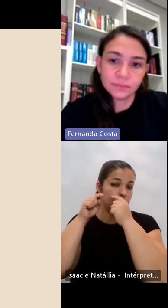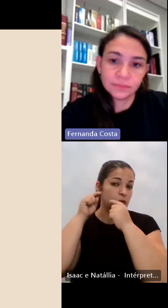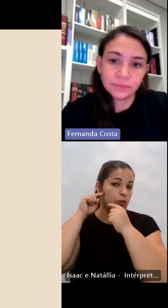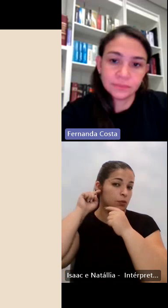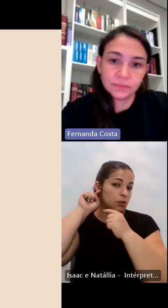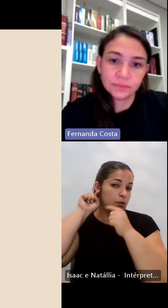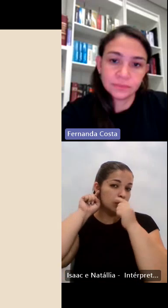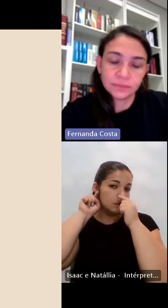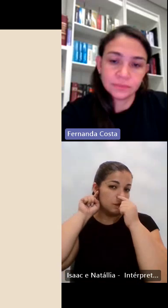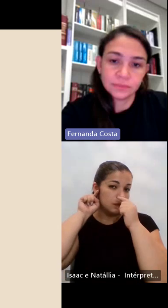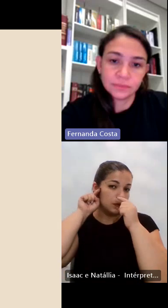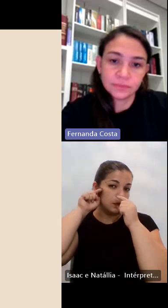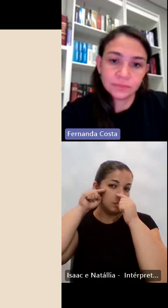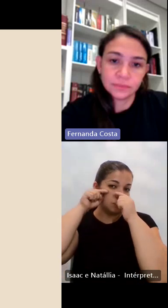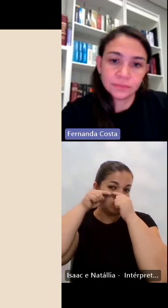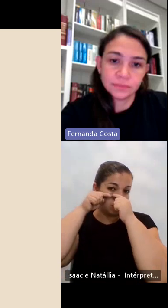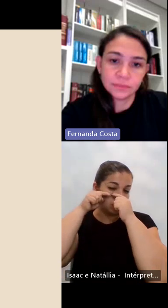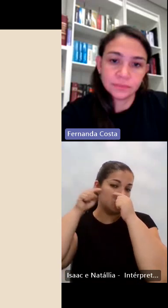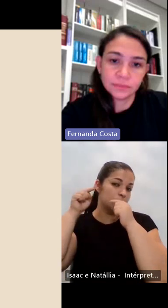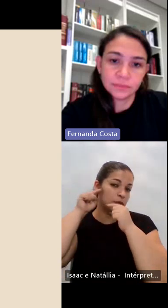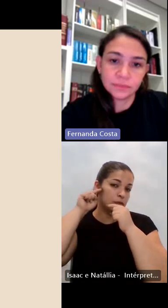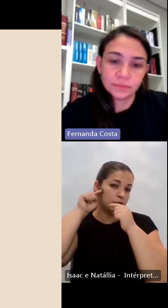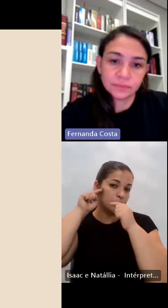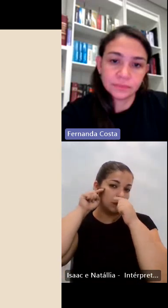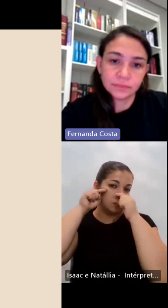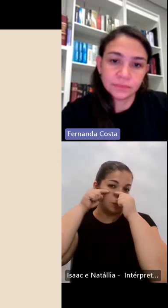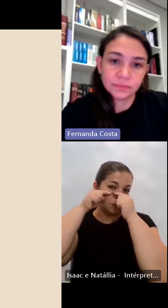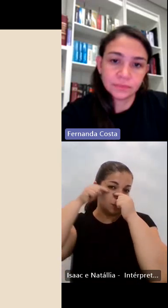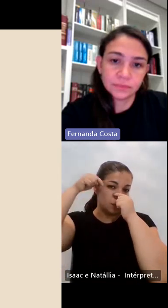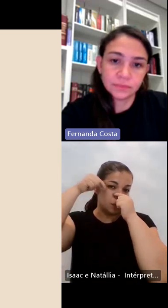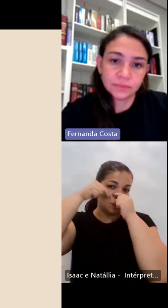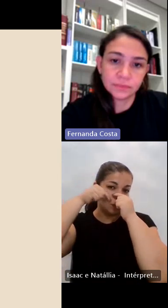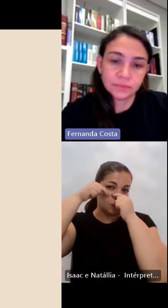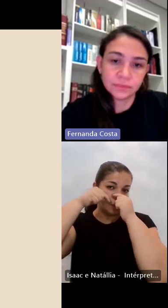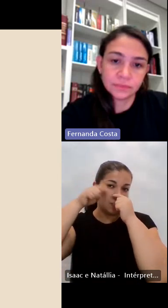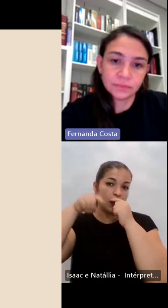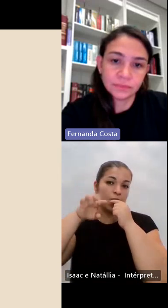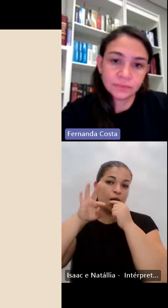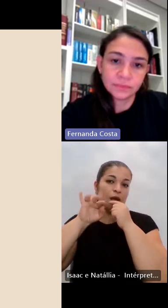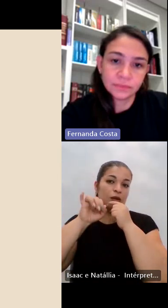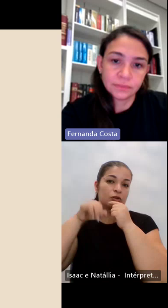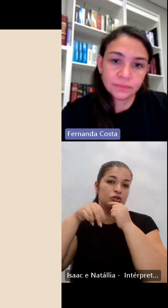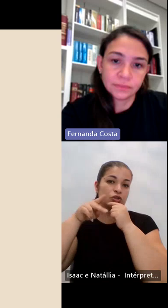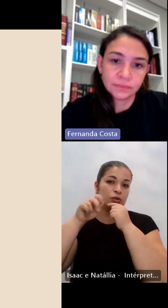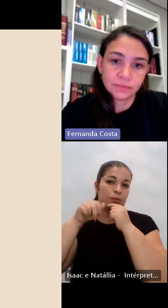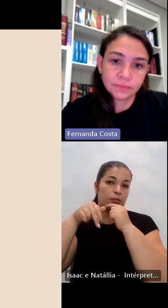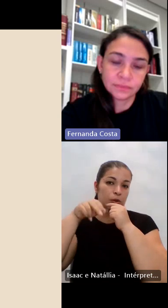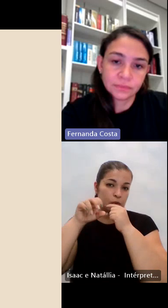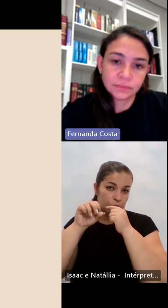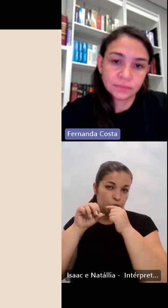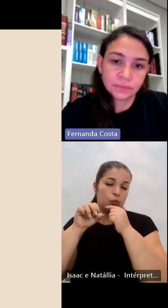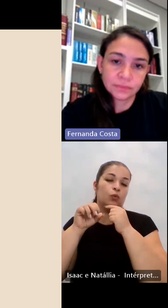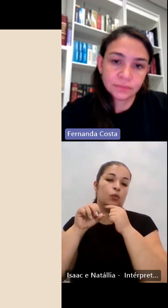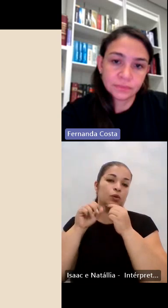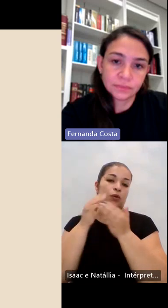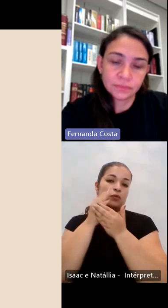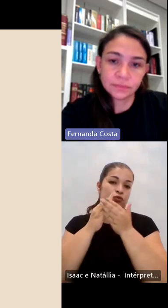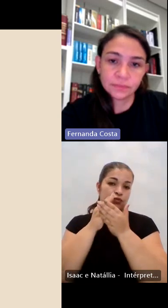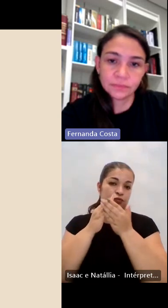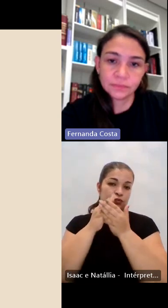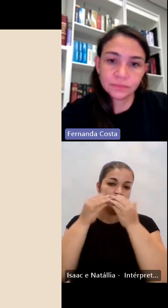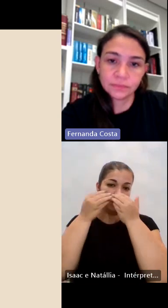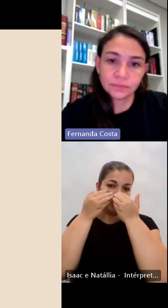parte da orelha externa. Essa partezinha aqui é o tímpano. Então ele divide a orelha média da orelha externa, tá? Então o tímpano, vou